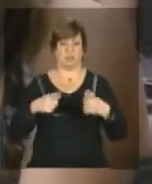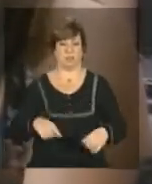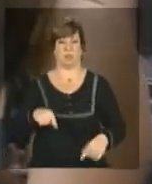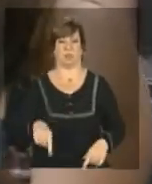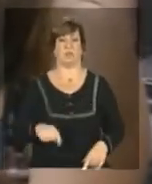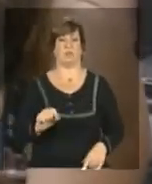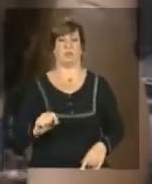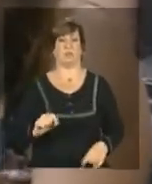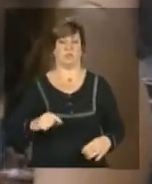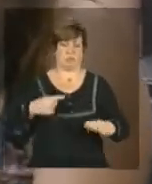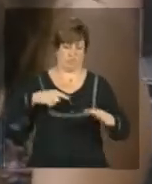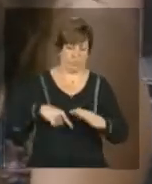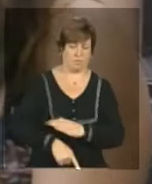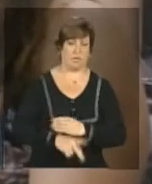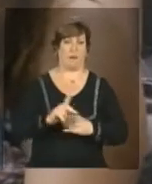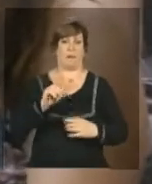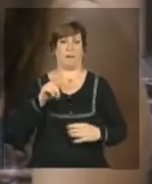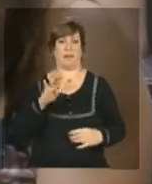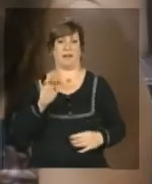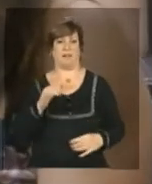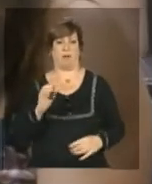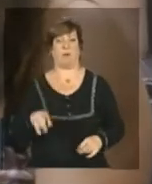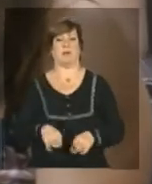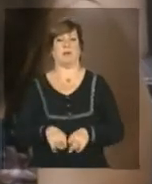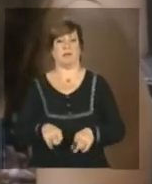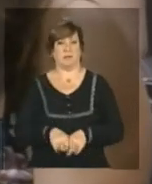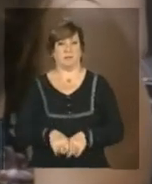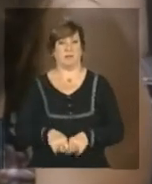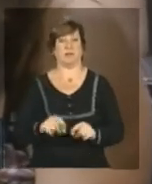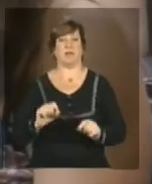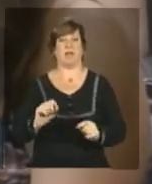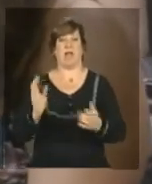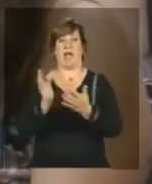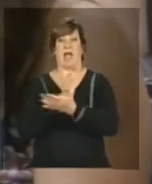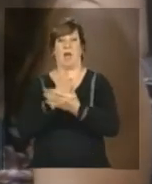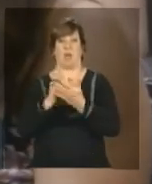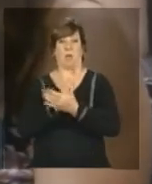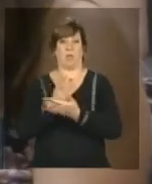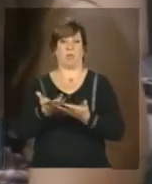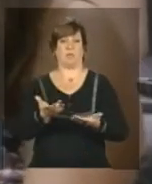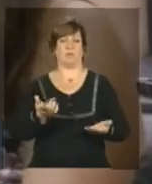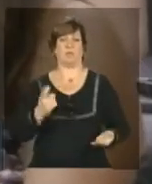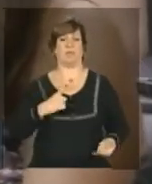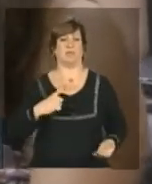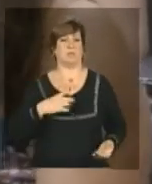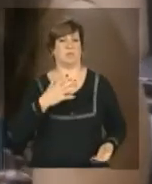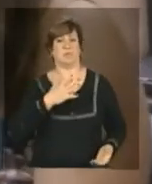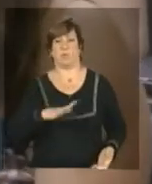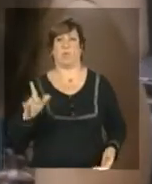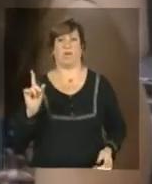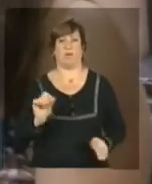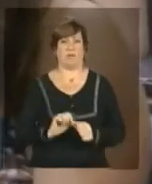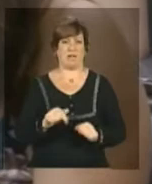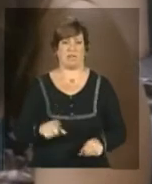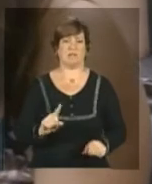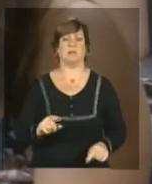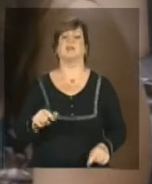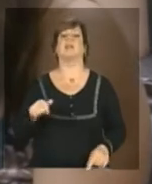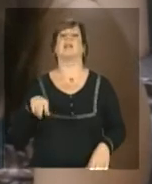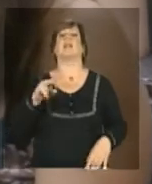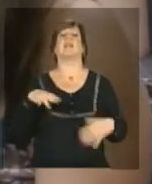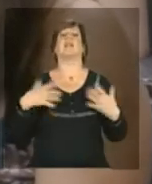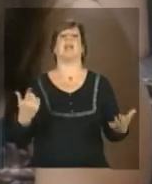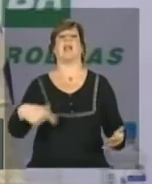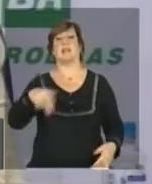de plataformas e sondas, que contraria interesses de alguns. A senhora pode detalhar melhor quem são esses